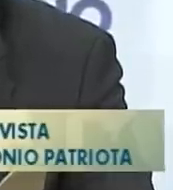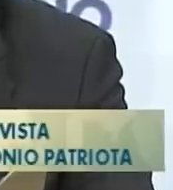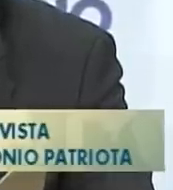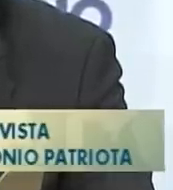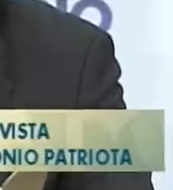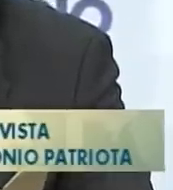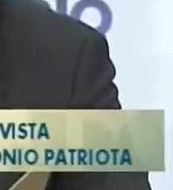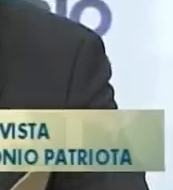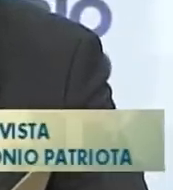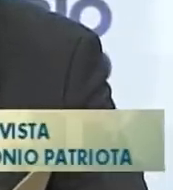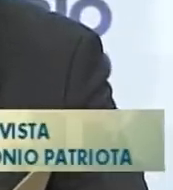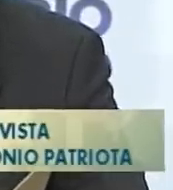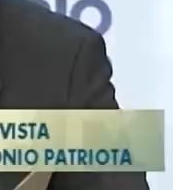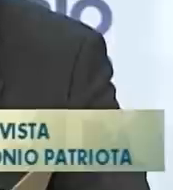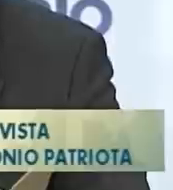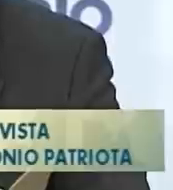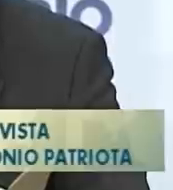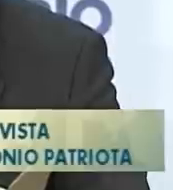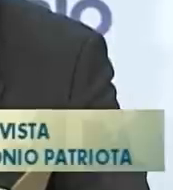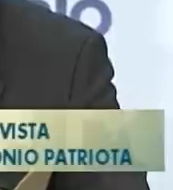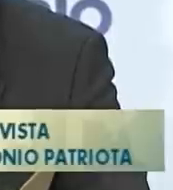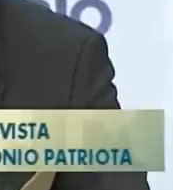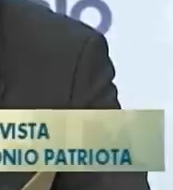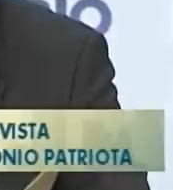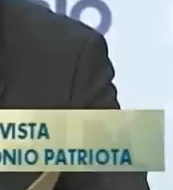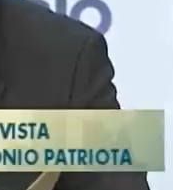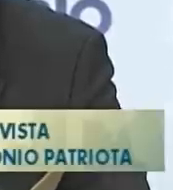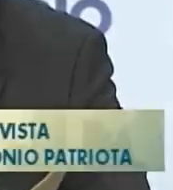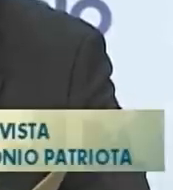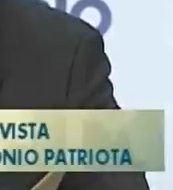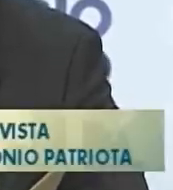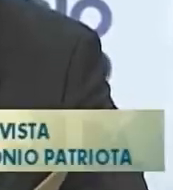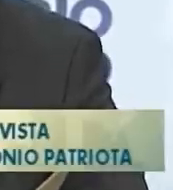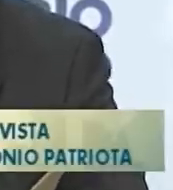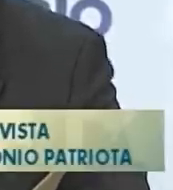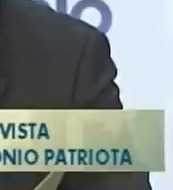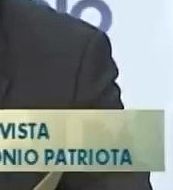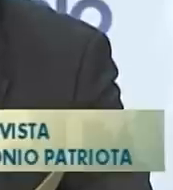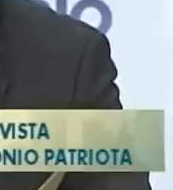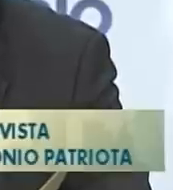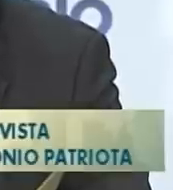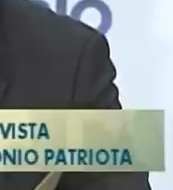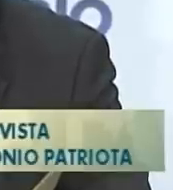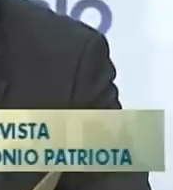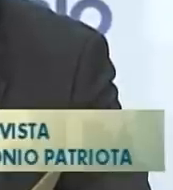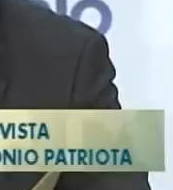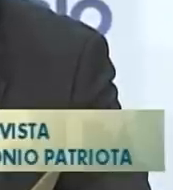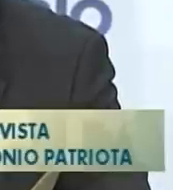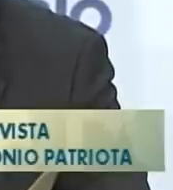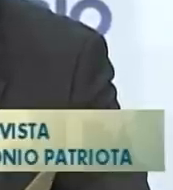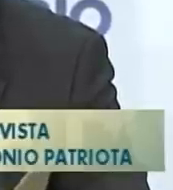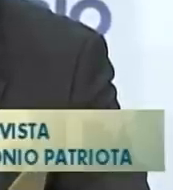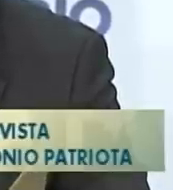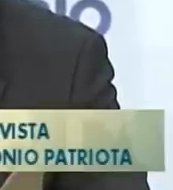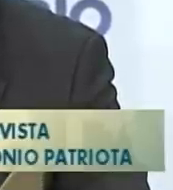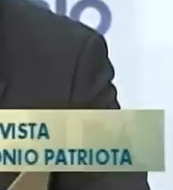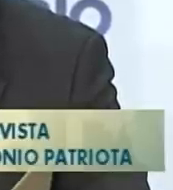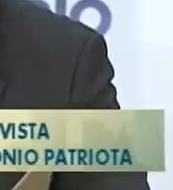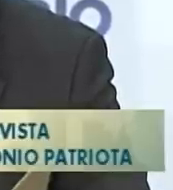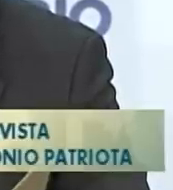desenvolvimento sustentável, as questões de governança, o capítulo